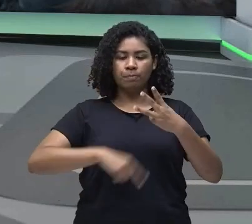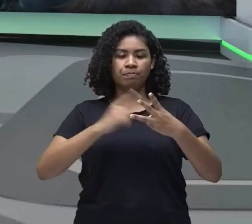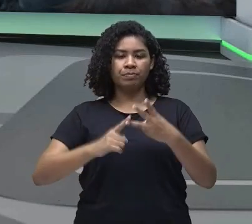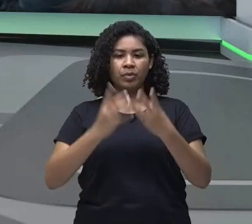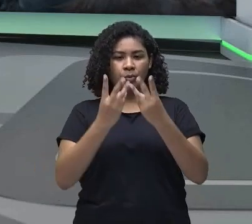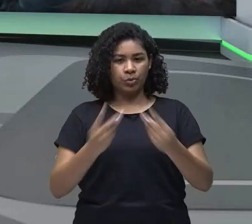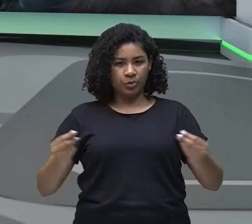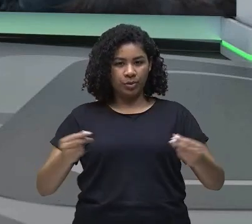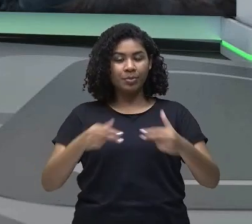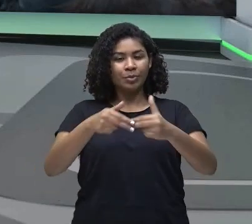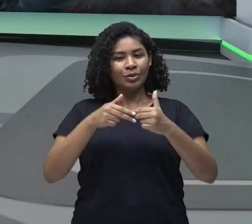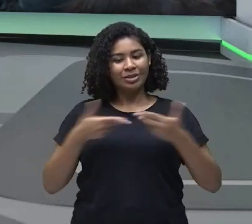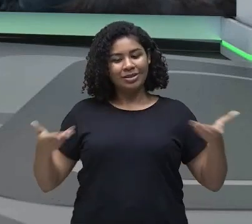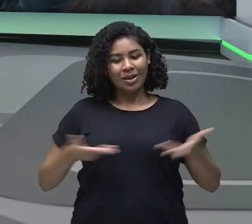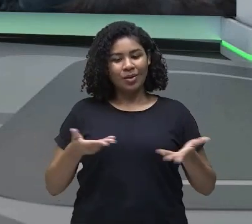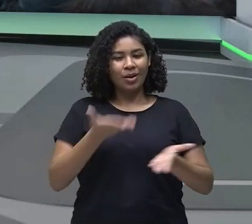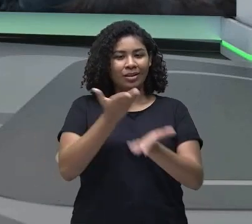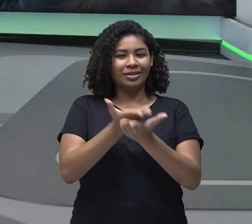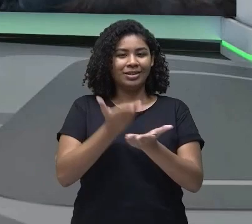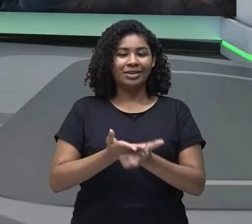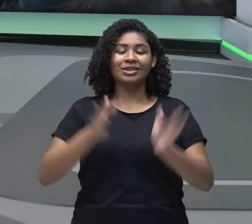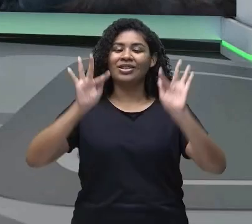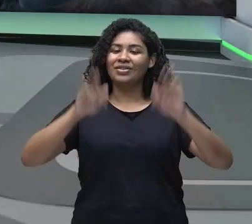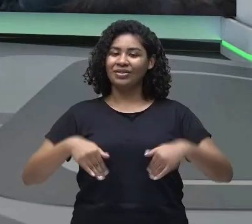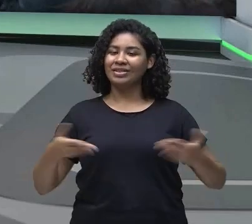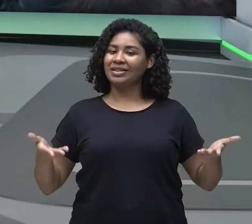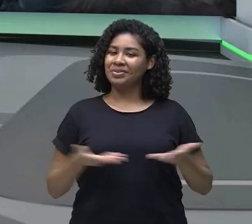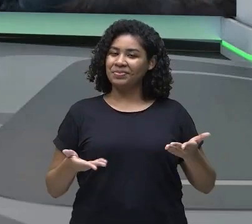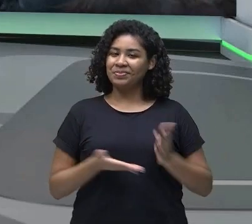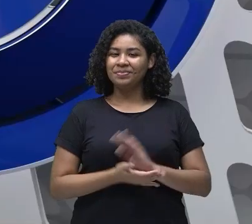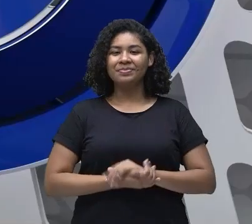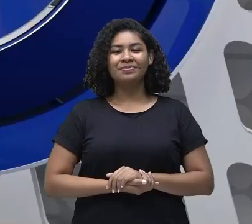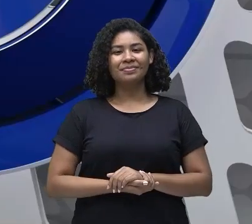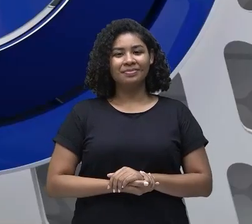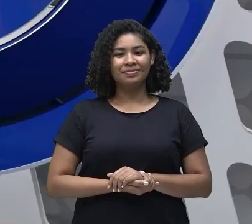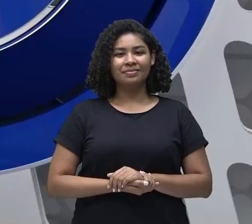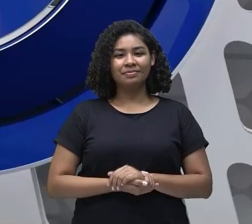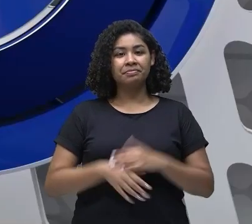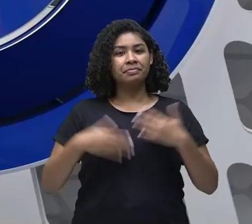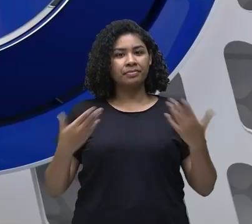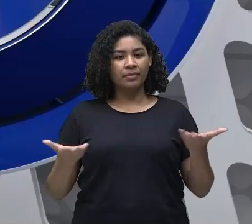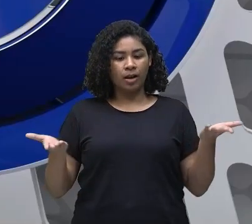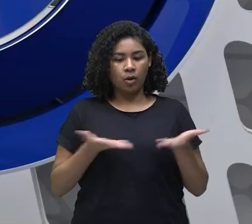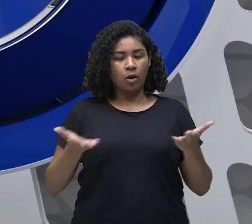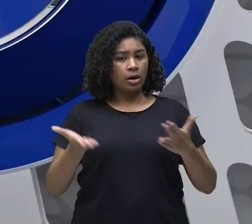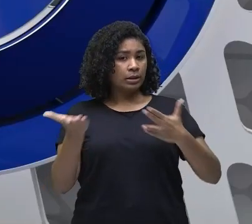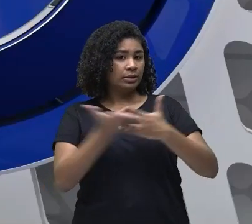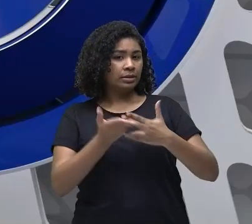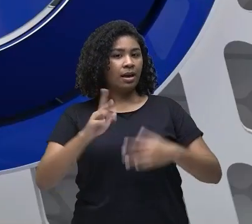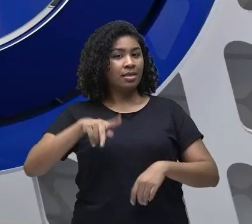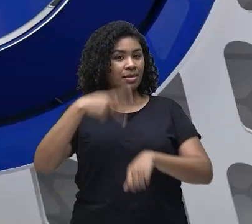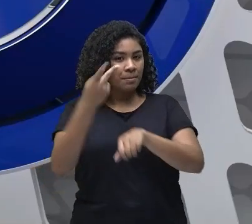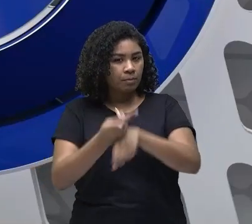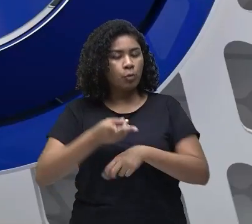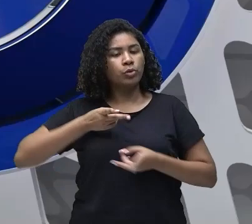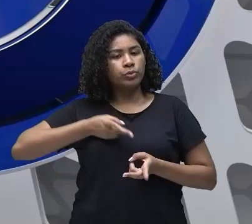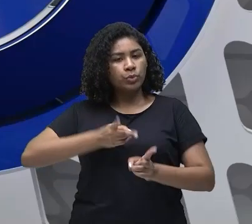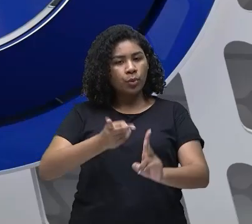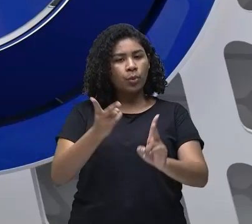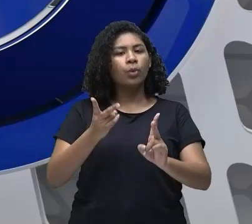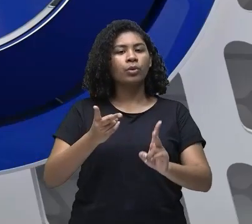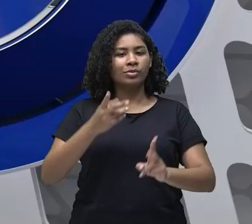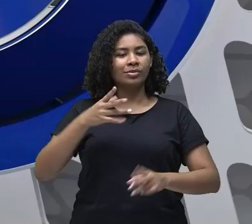e assim a gente encerra os conteúdos da aula de hoje. vocês vão ao intervalo e depois continuam com